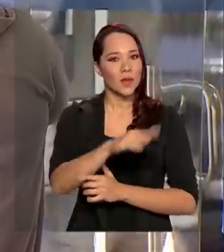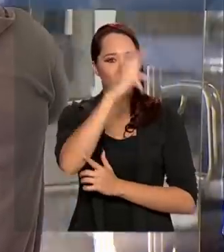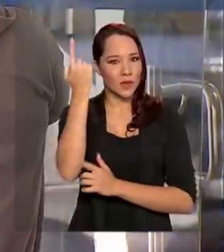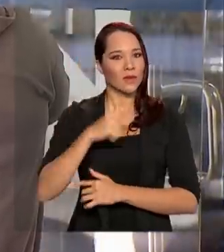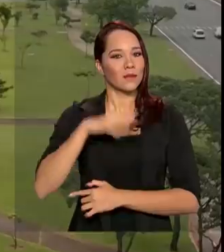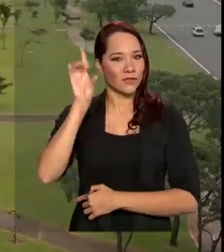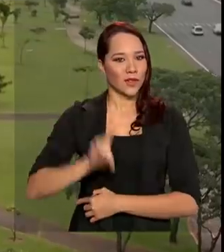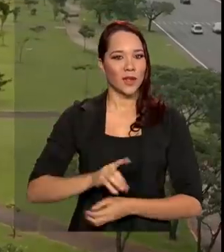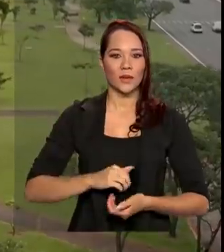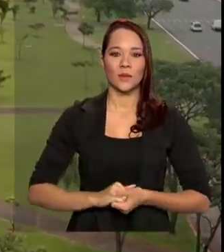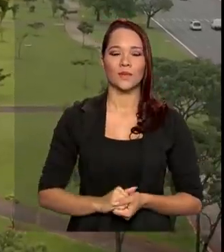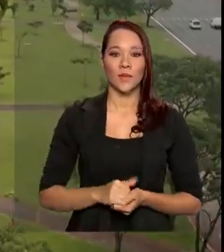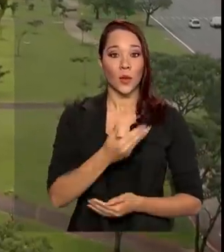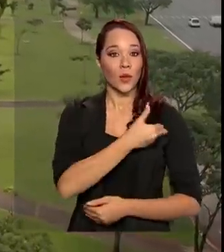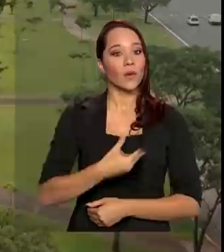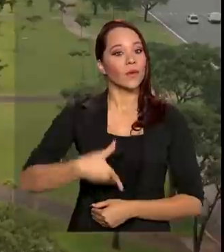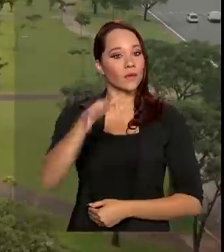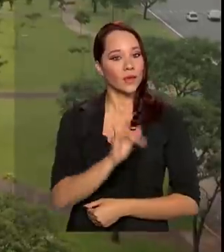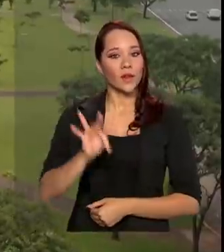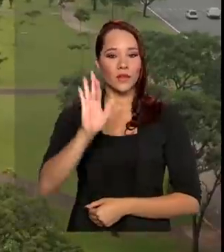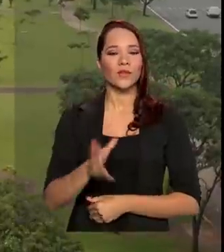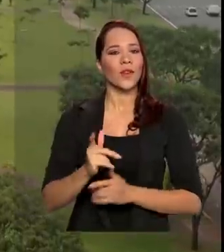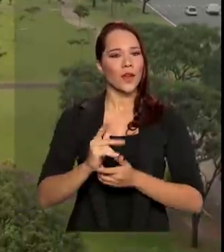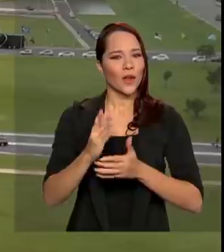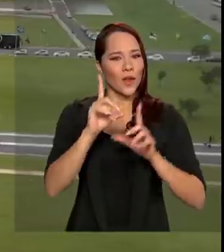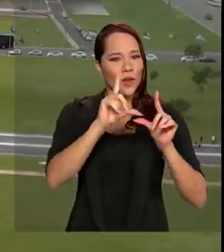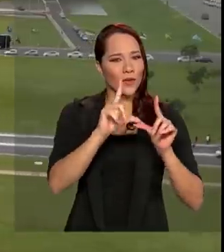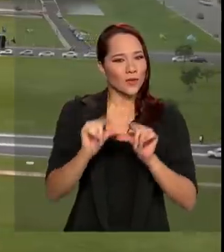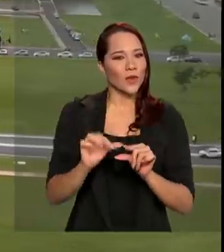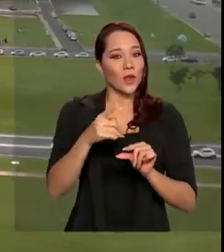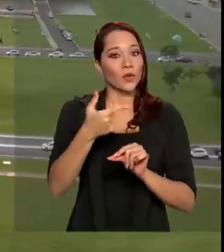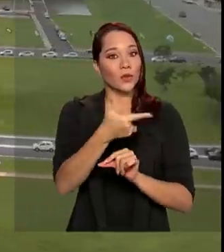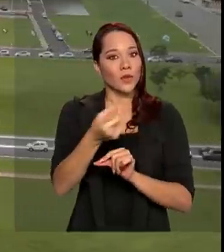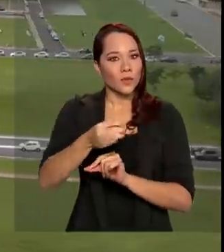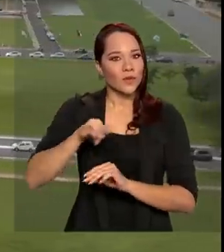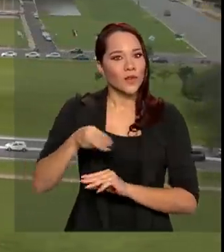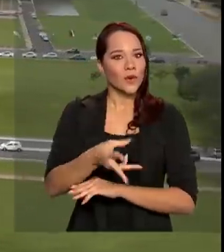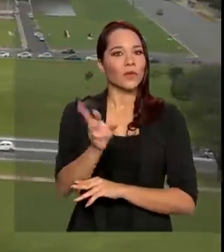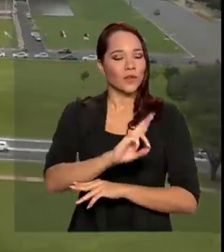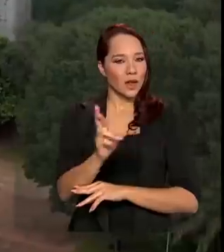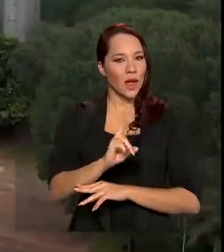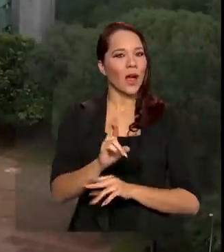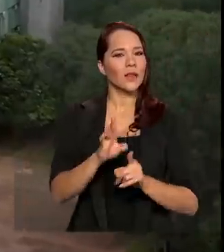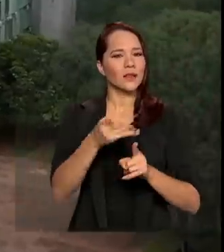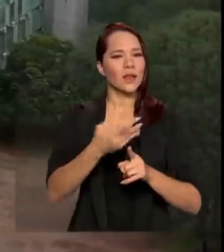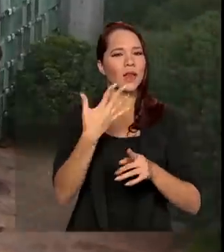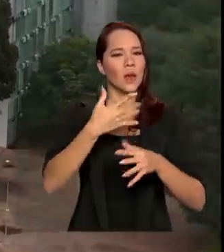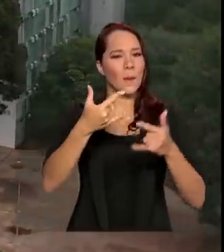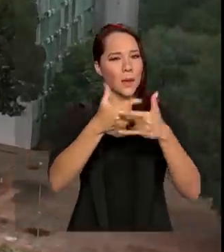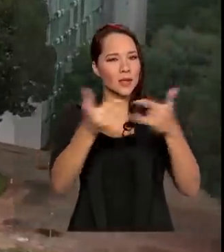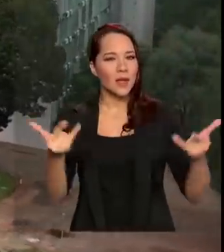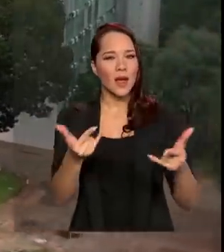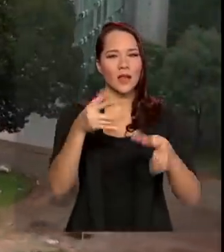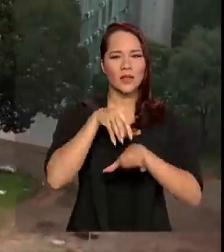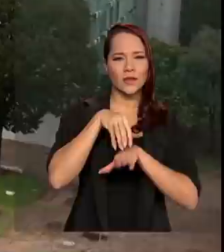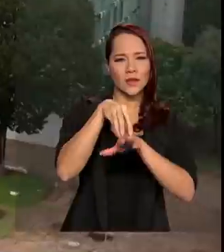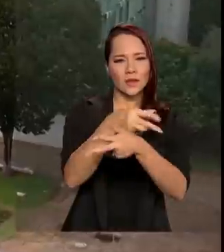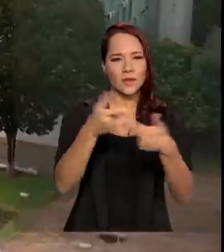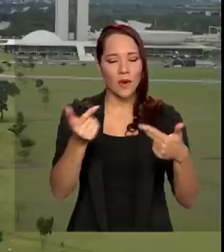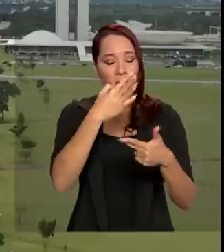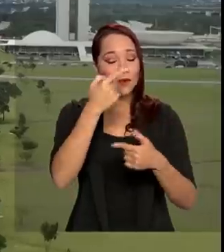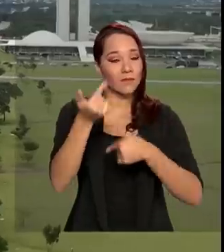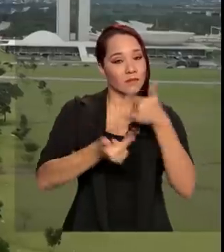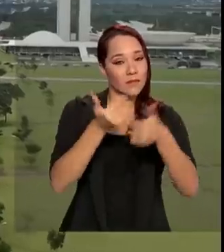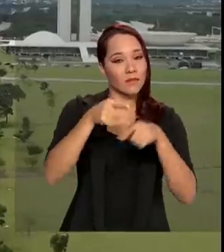beneficiários. Governo federal já economizou 200 milhões de reais em diárias, passagens e transporte de